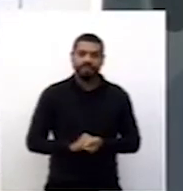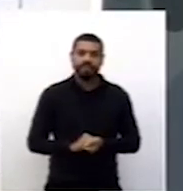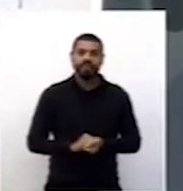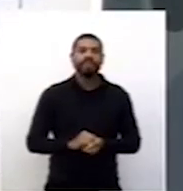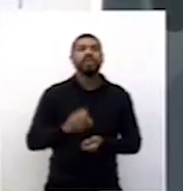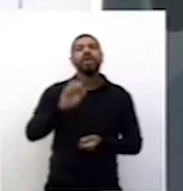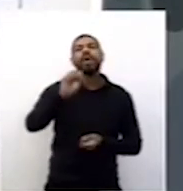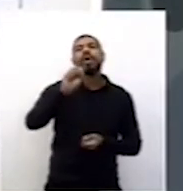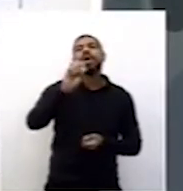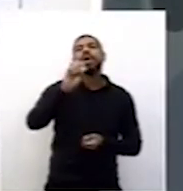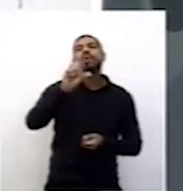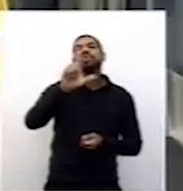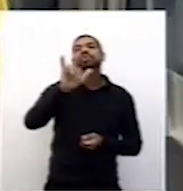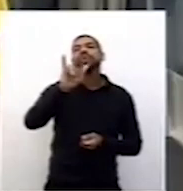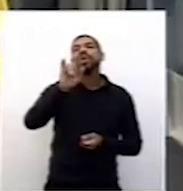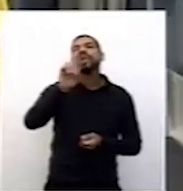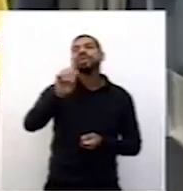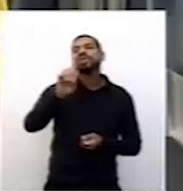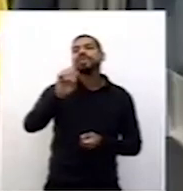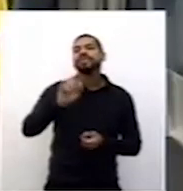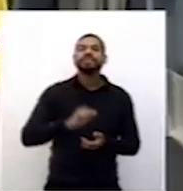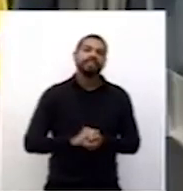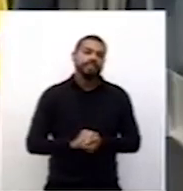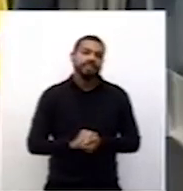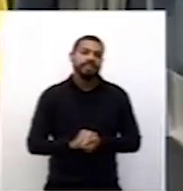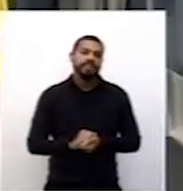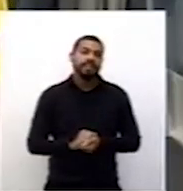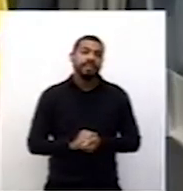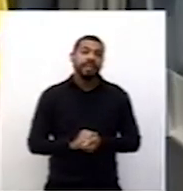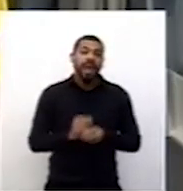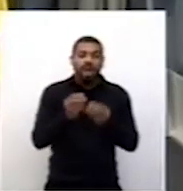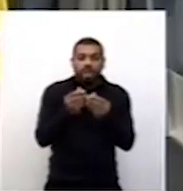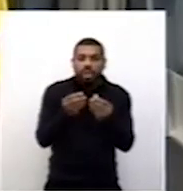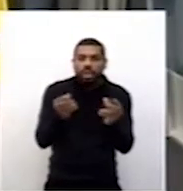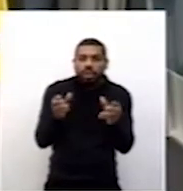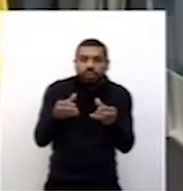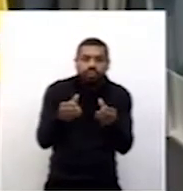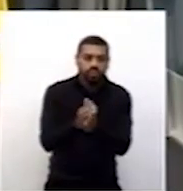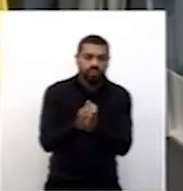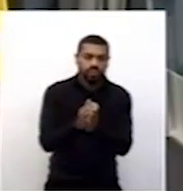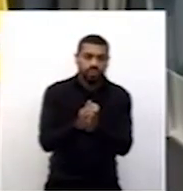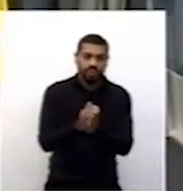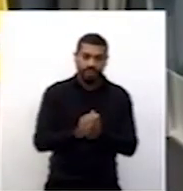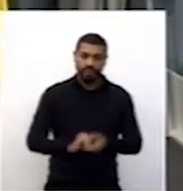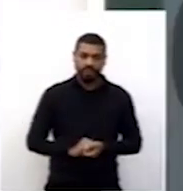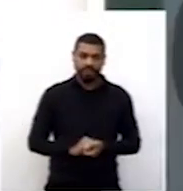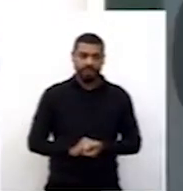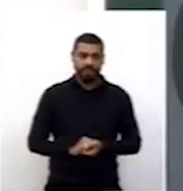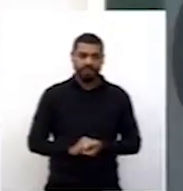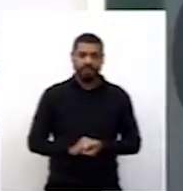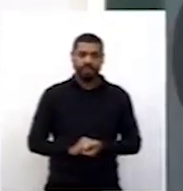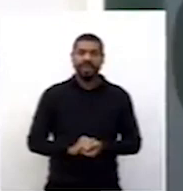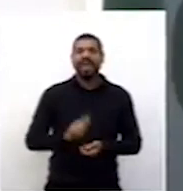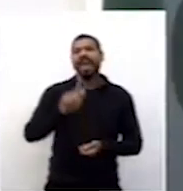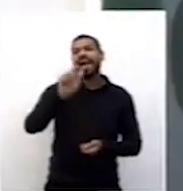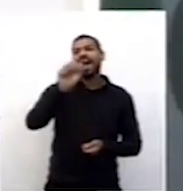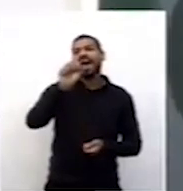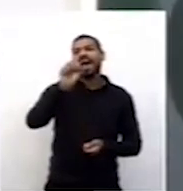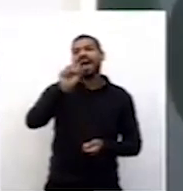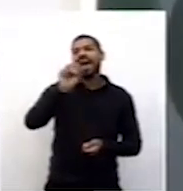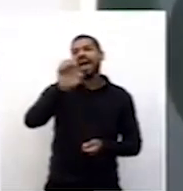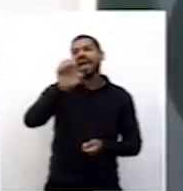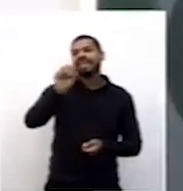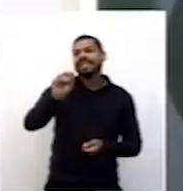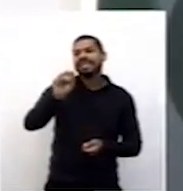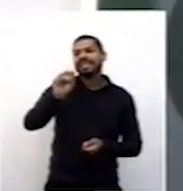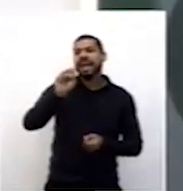solid, sólido. Liquid, liquid. Gaze. Como é que dá para vocês falarem que não sabe nada de